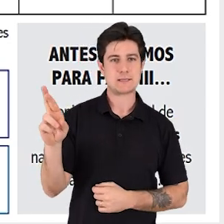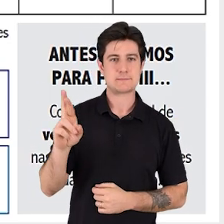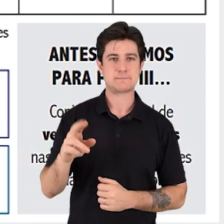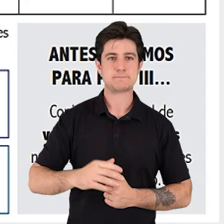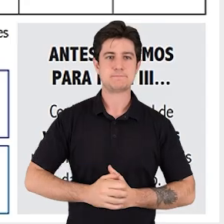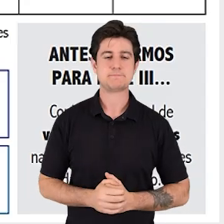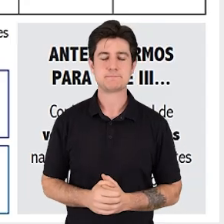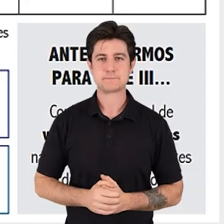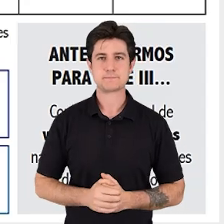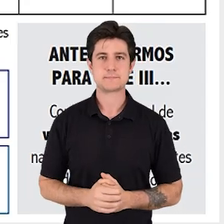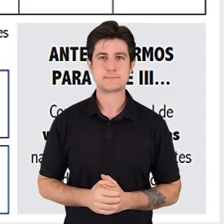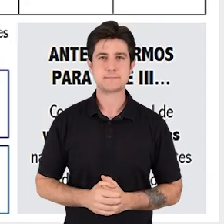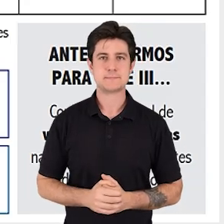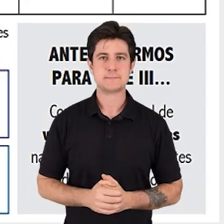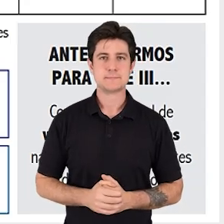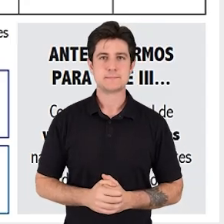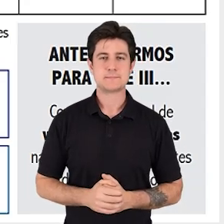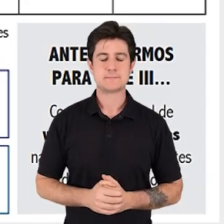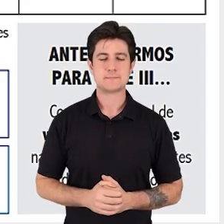Américas.